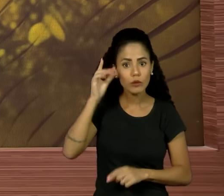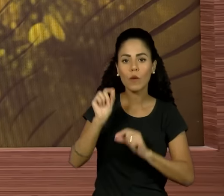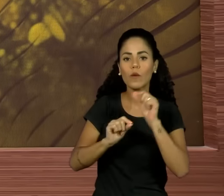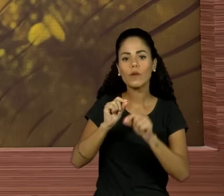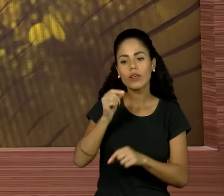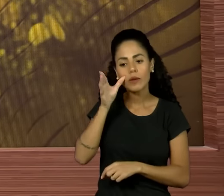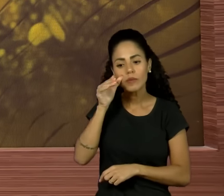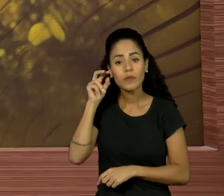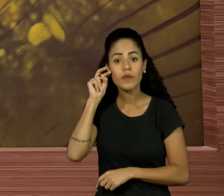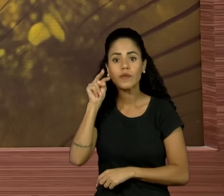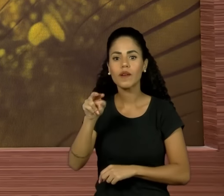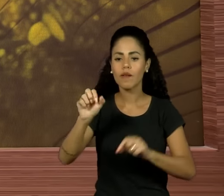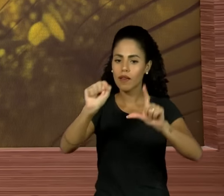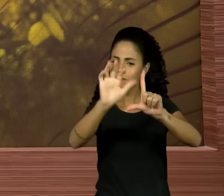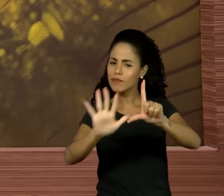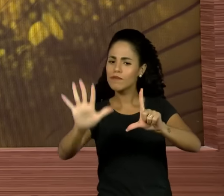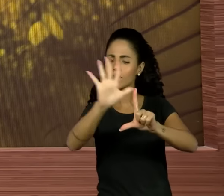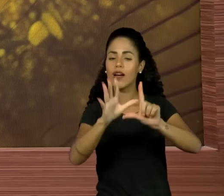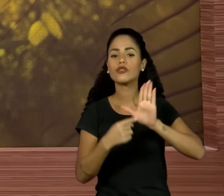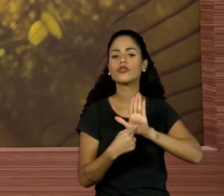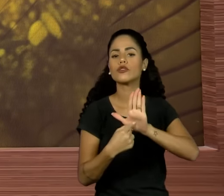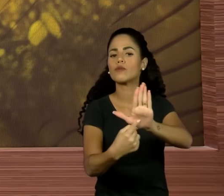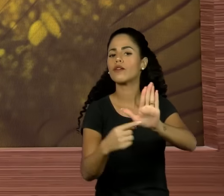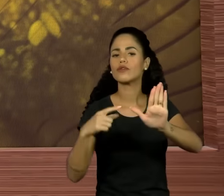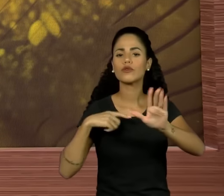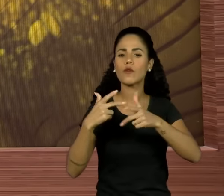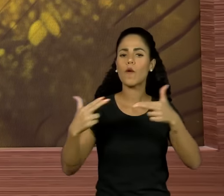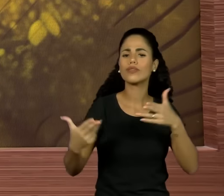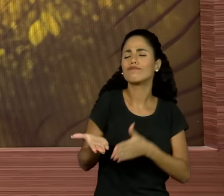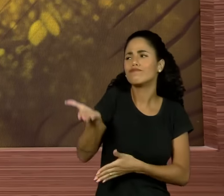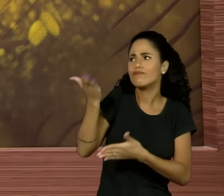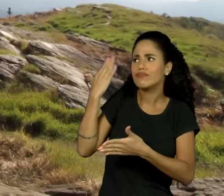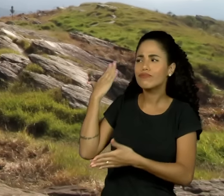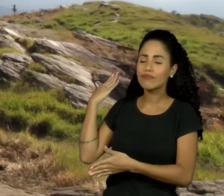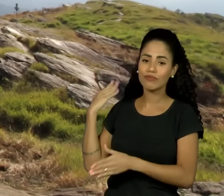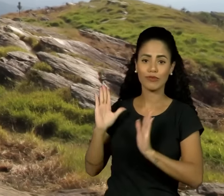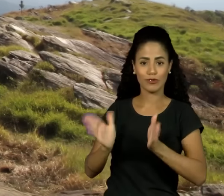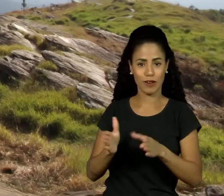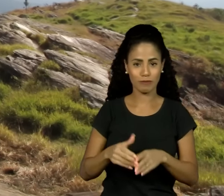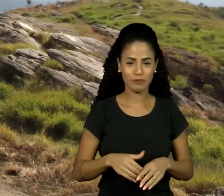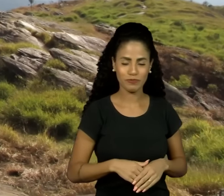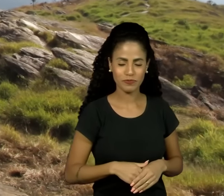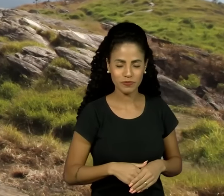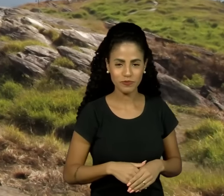imagens e datações que revelam os vestígios da pré-história no estado.